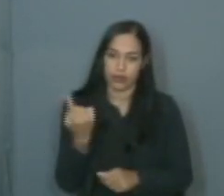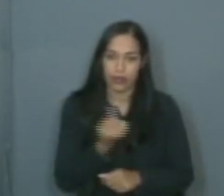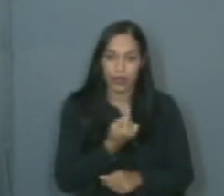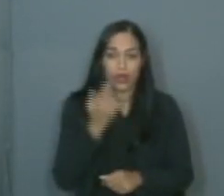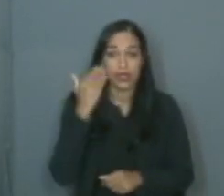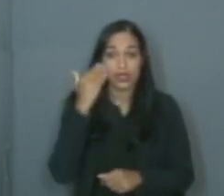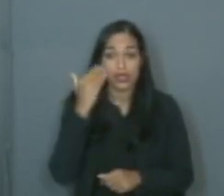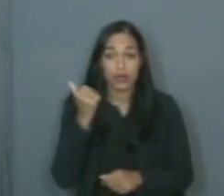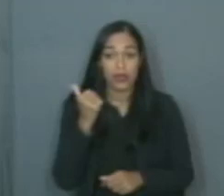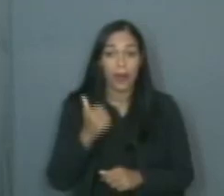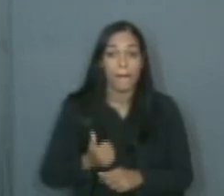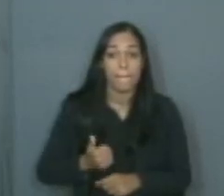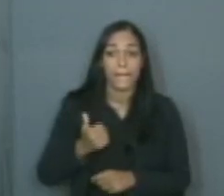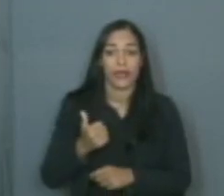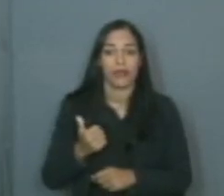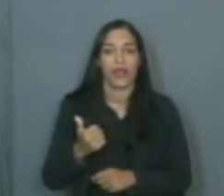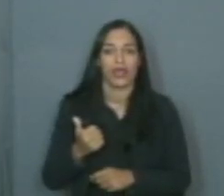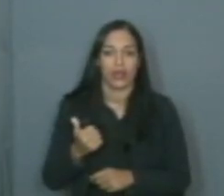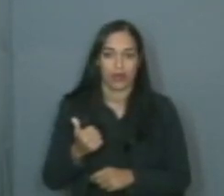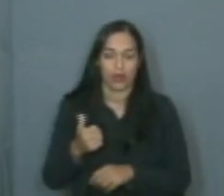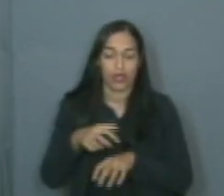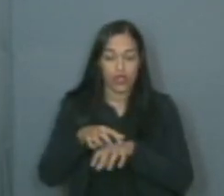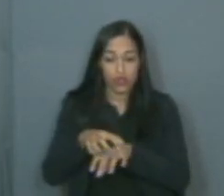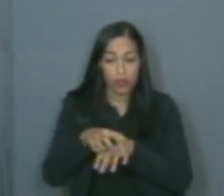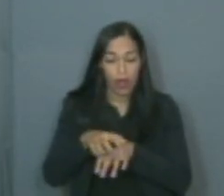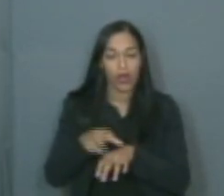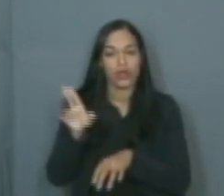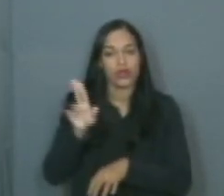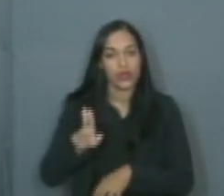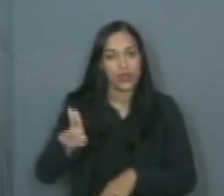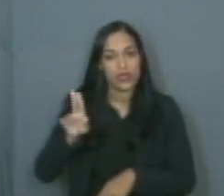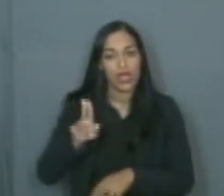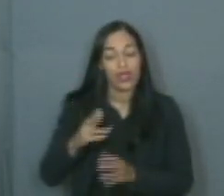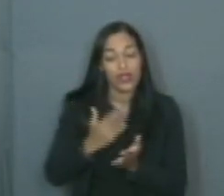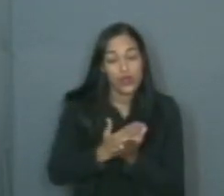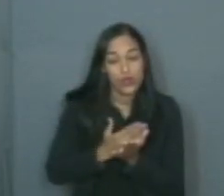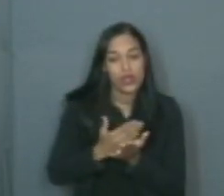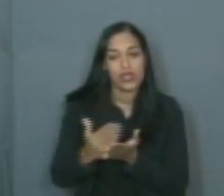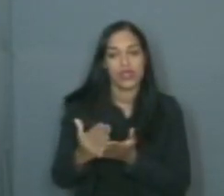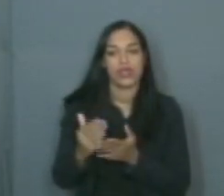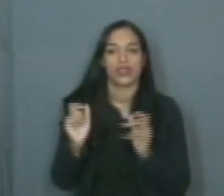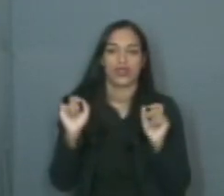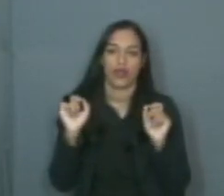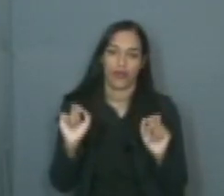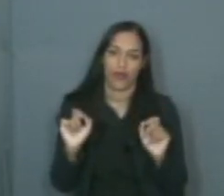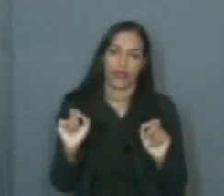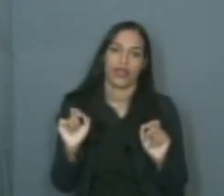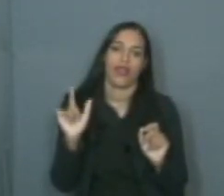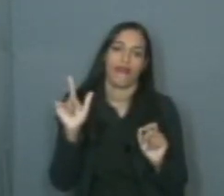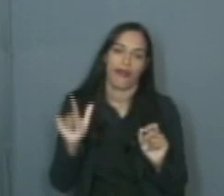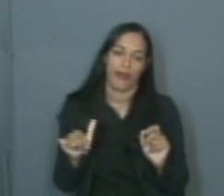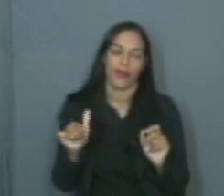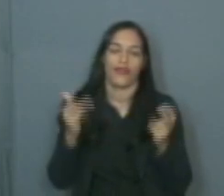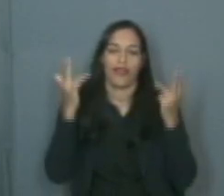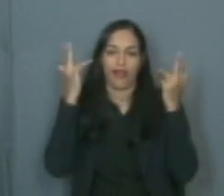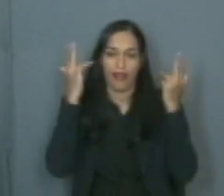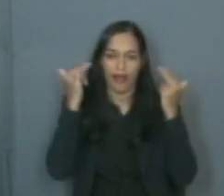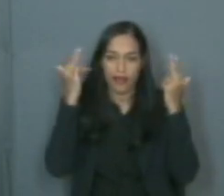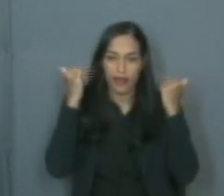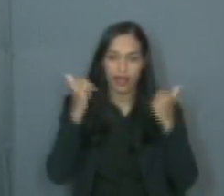que o primeiro veículo usado pelo homem, desde o início, foi exatamente o